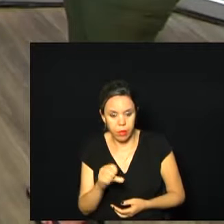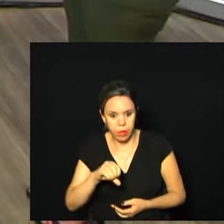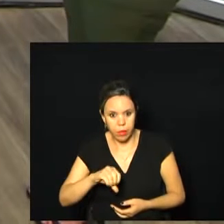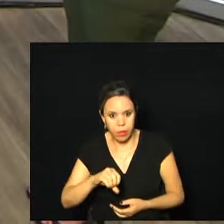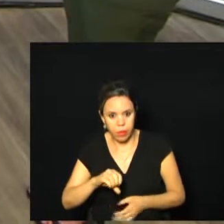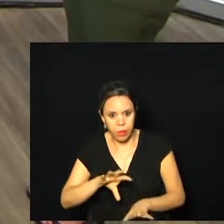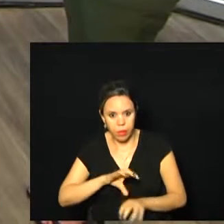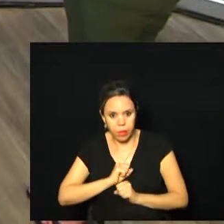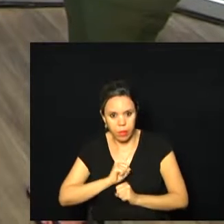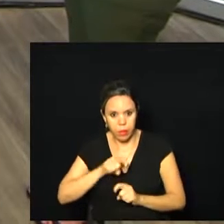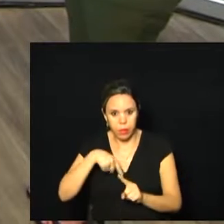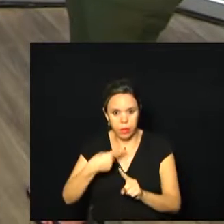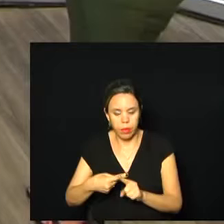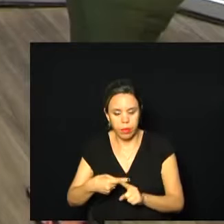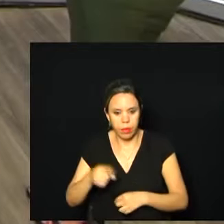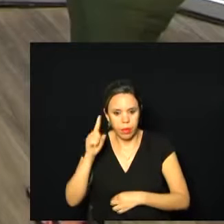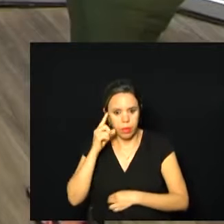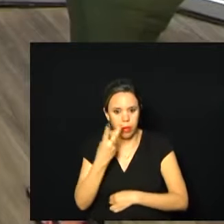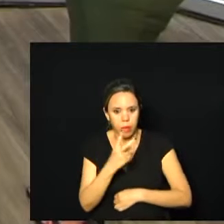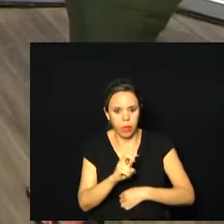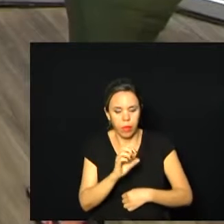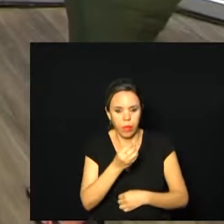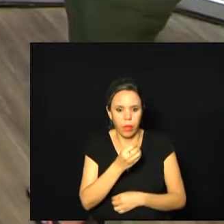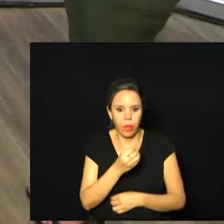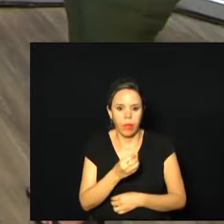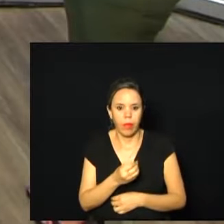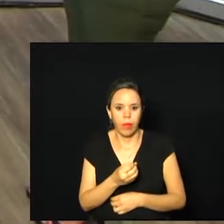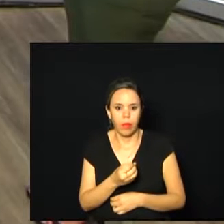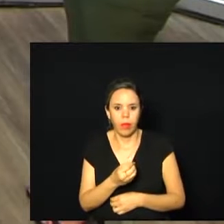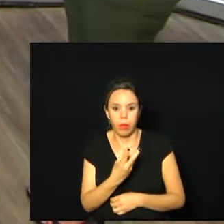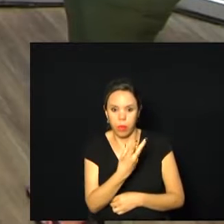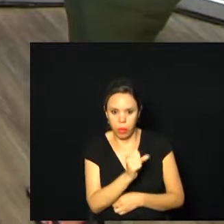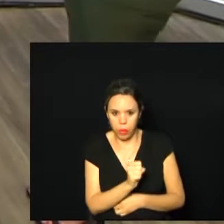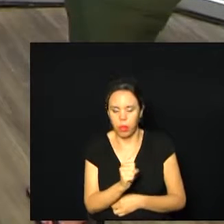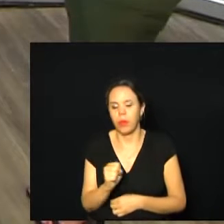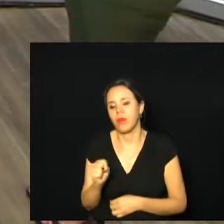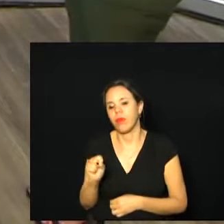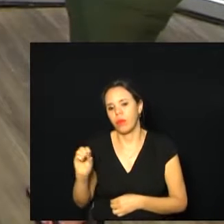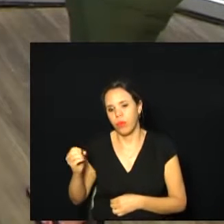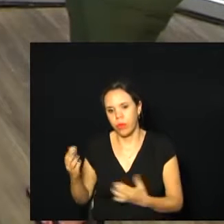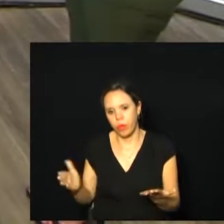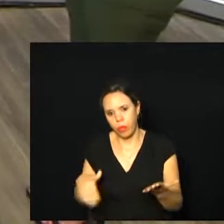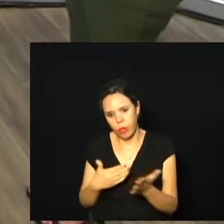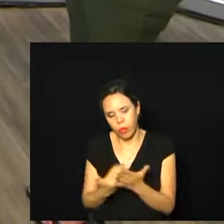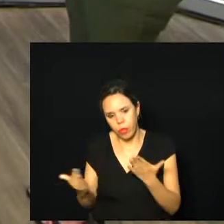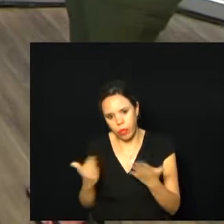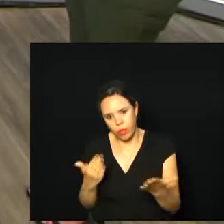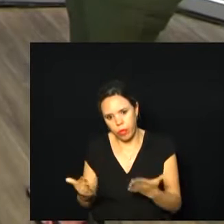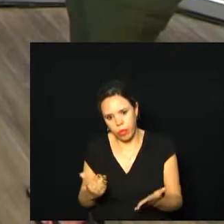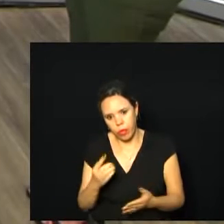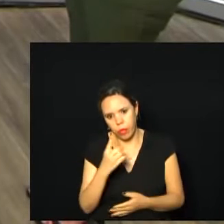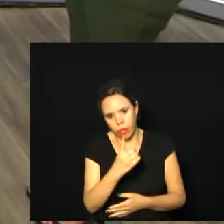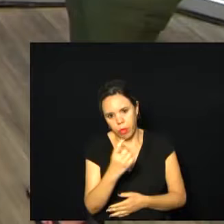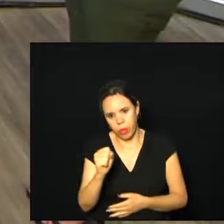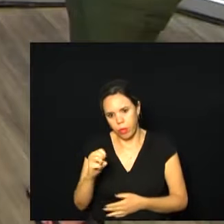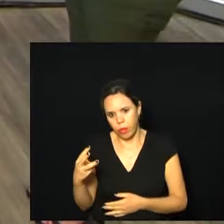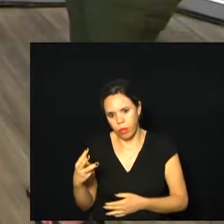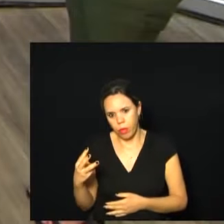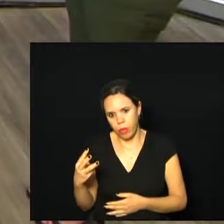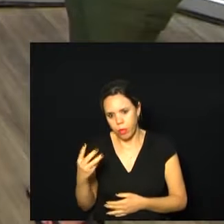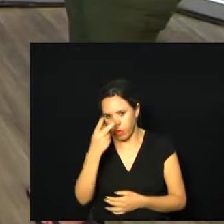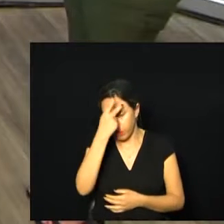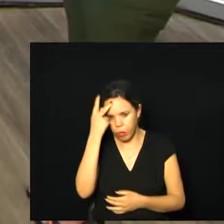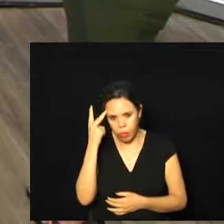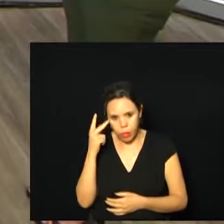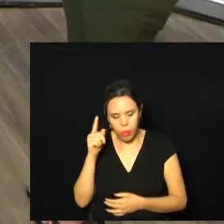1.469 casos a mais do dia 28 de outubro para hoje. Dá uma média de 183